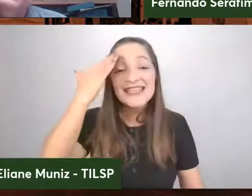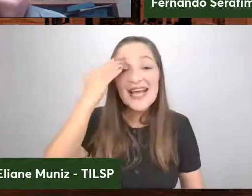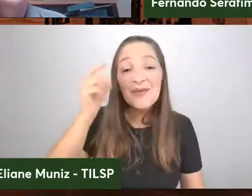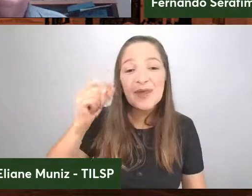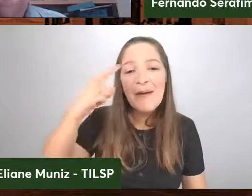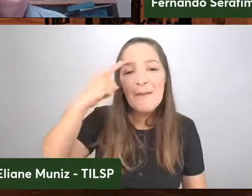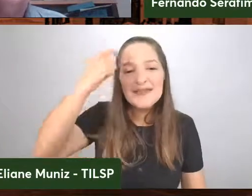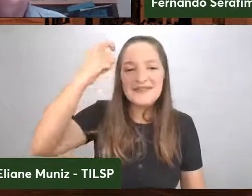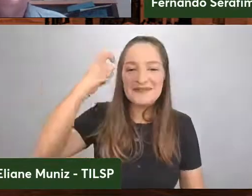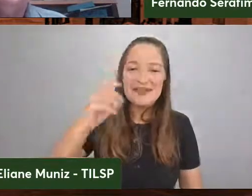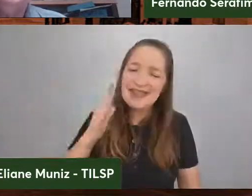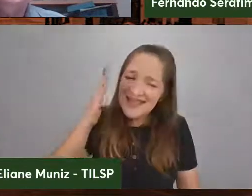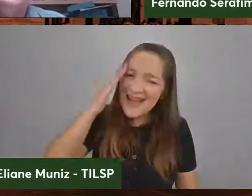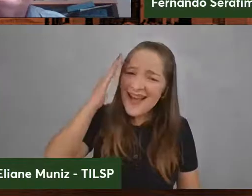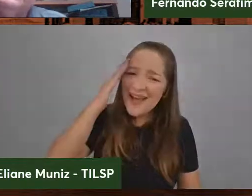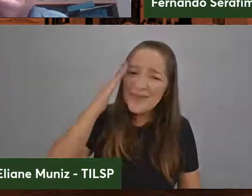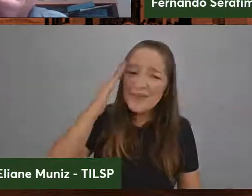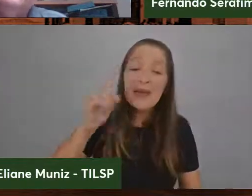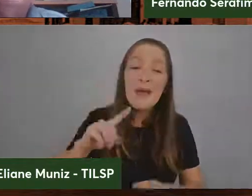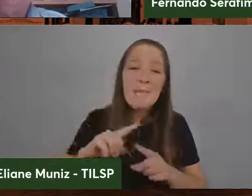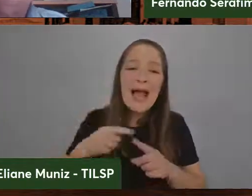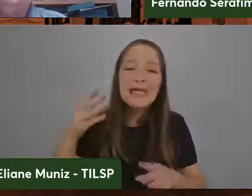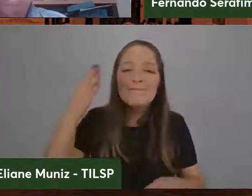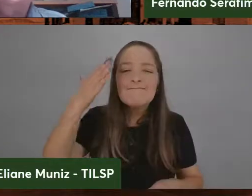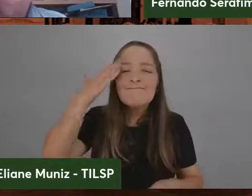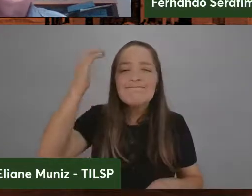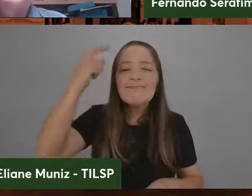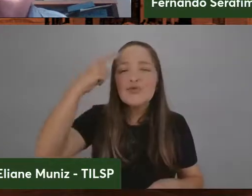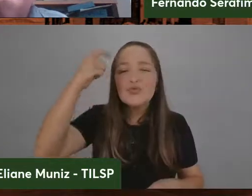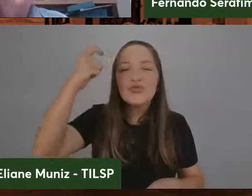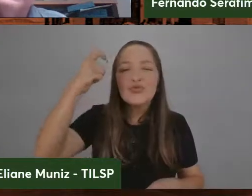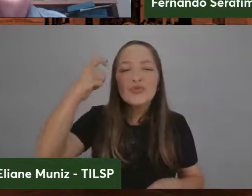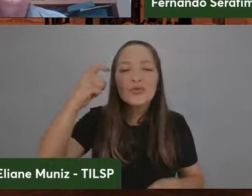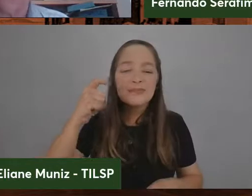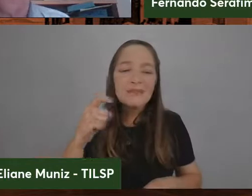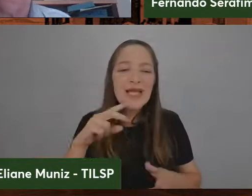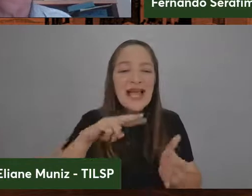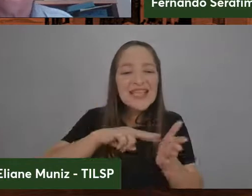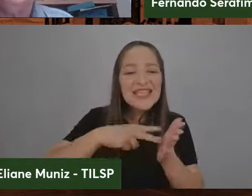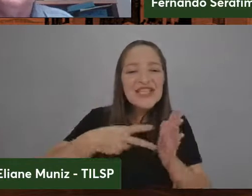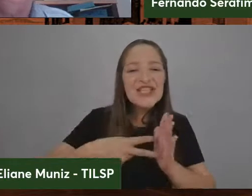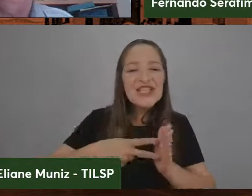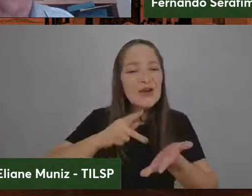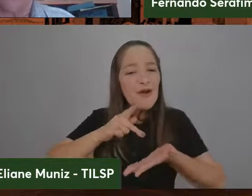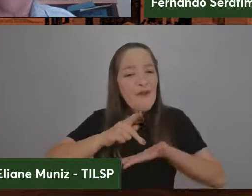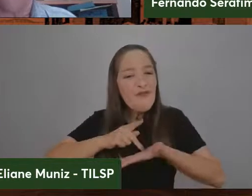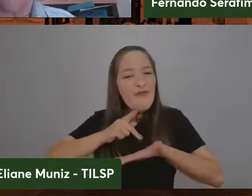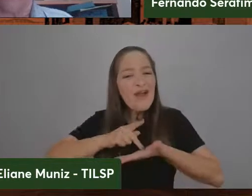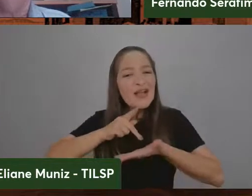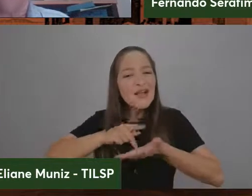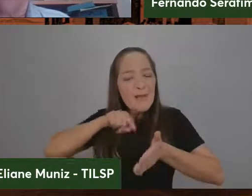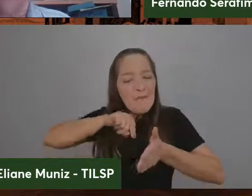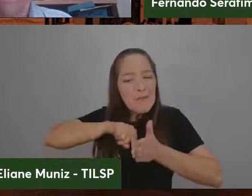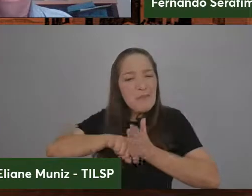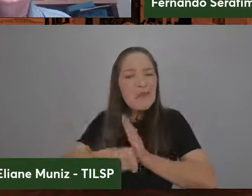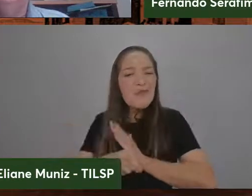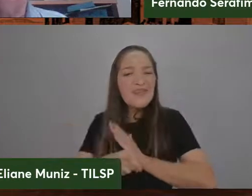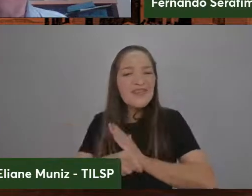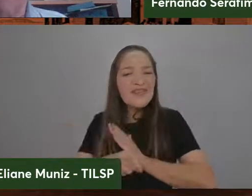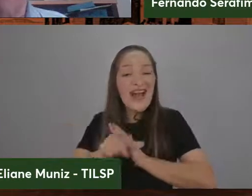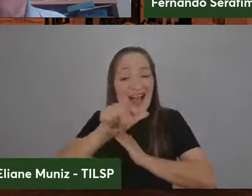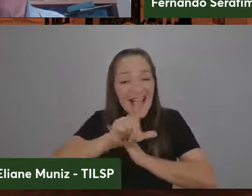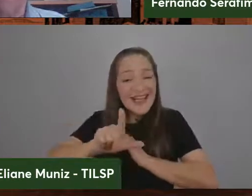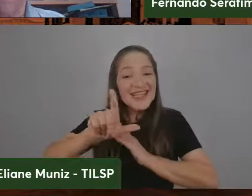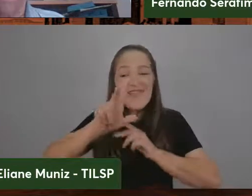invenção. Mas é uma invenção que acaba dizendo uma verdade profunda, daí a força da literatura.